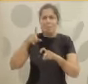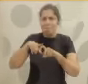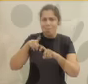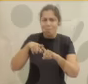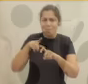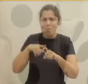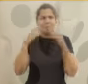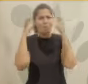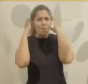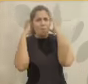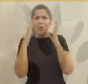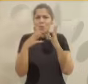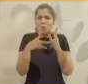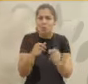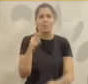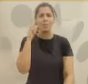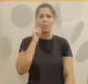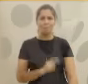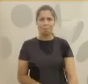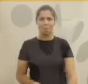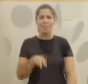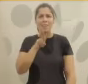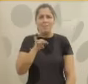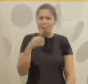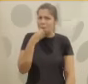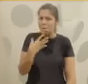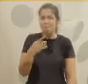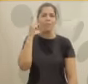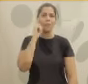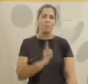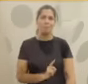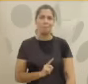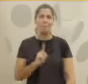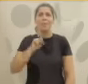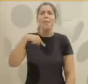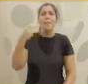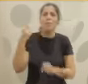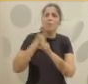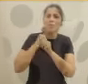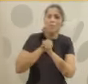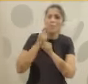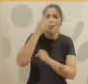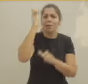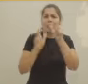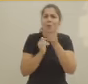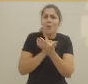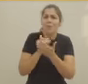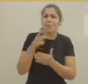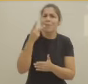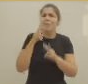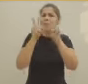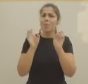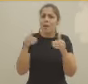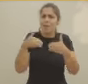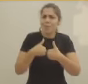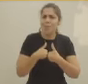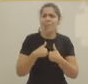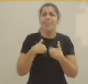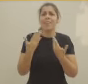sem exceção. Do médico, a fono, todos. Não sei. Vai ficar bom? Não sei.